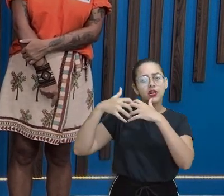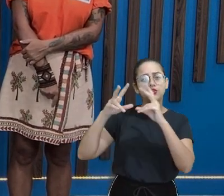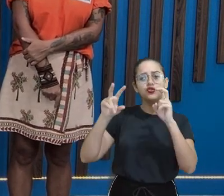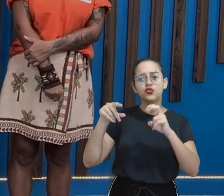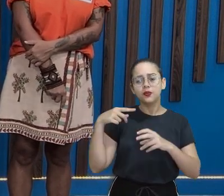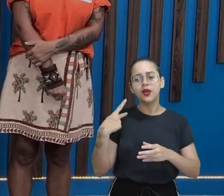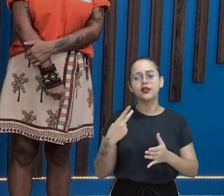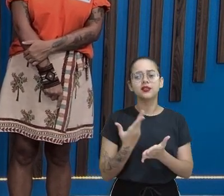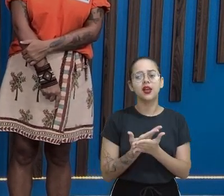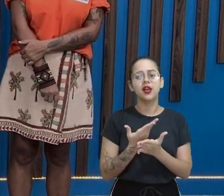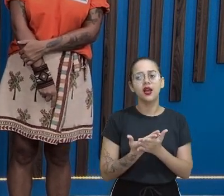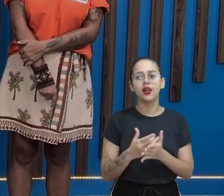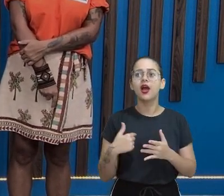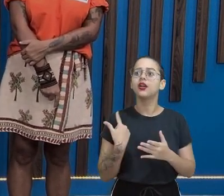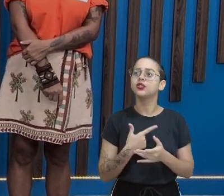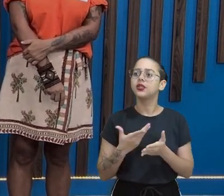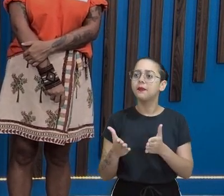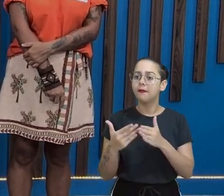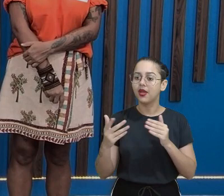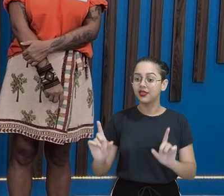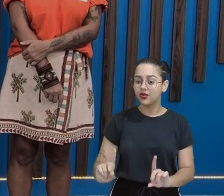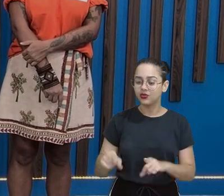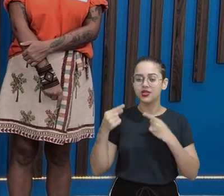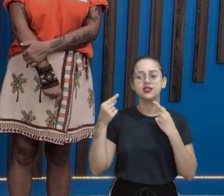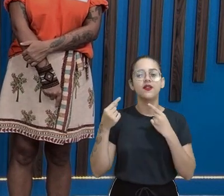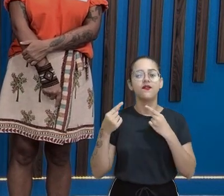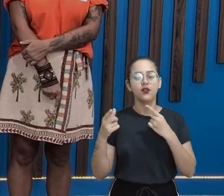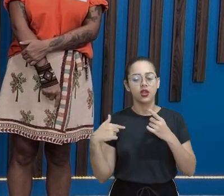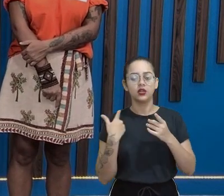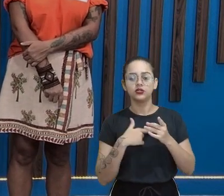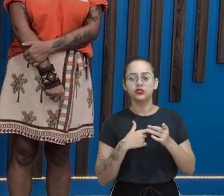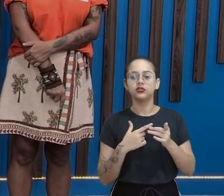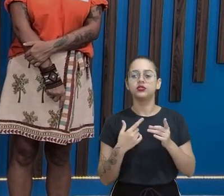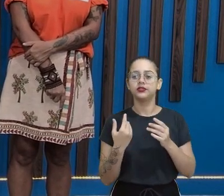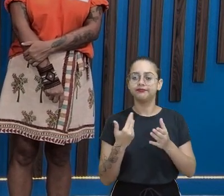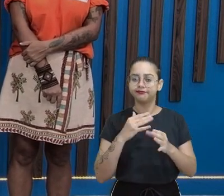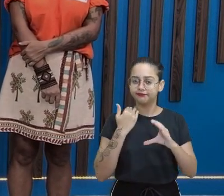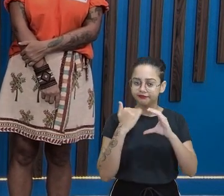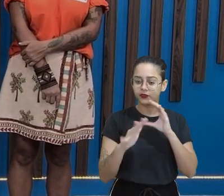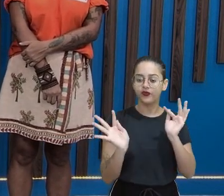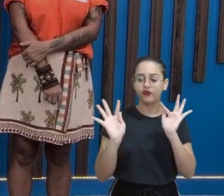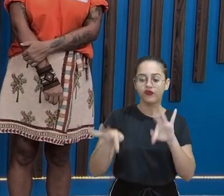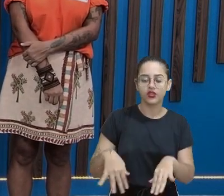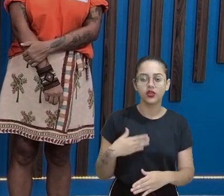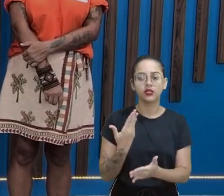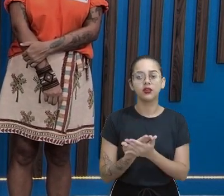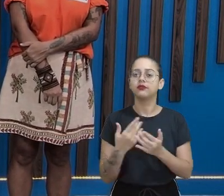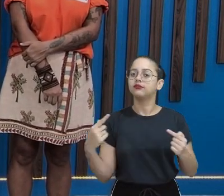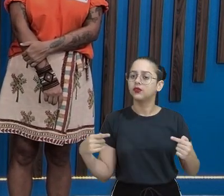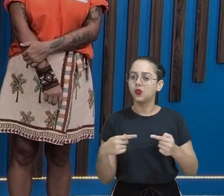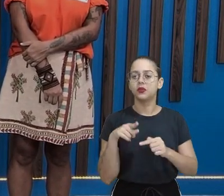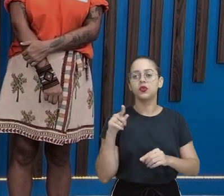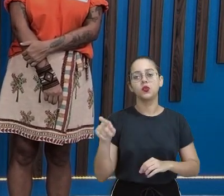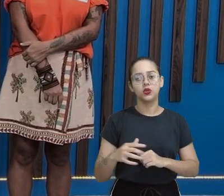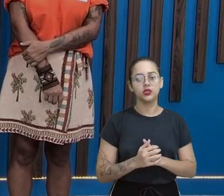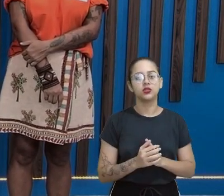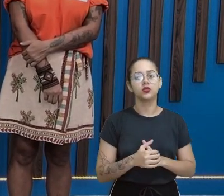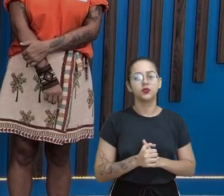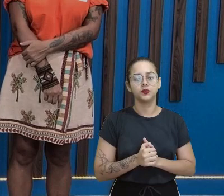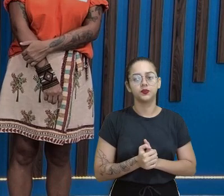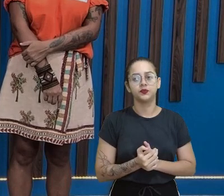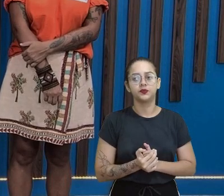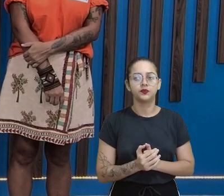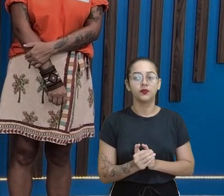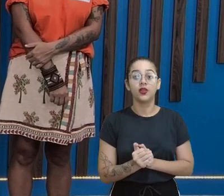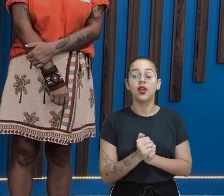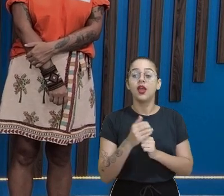quando a gente pede esses desafios que a gente coloca no fim das nossas aulas, está bem ligado a isso, assim, né? Que muitas vezes é um